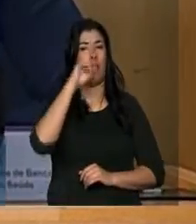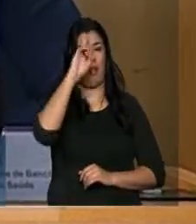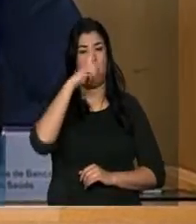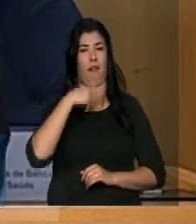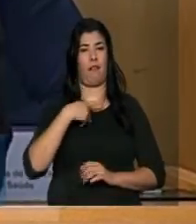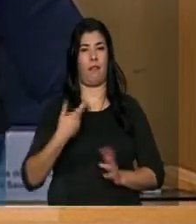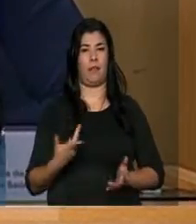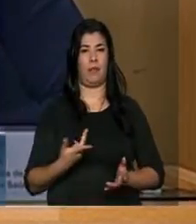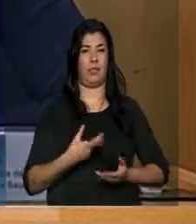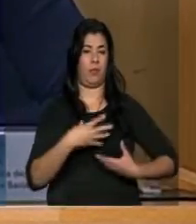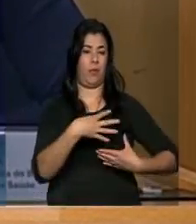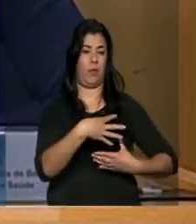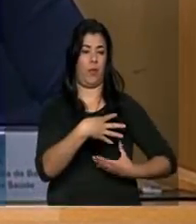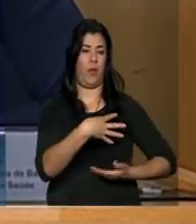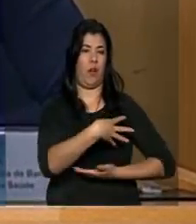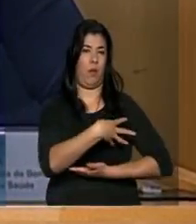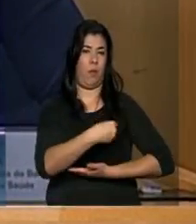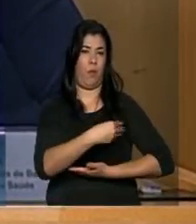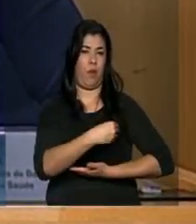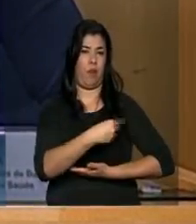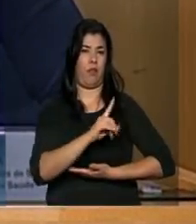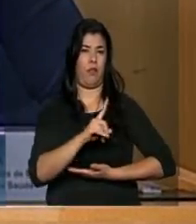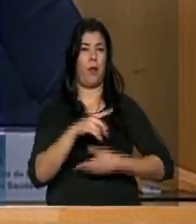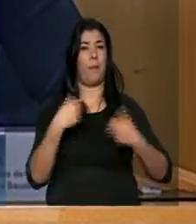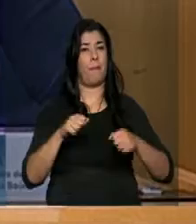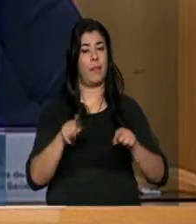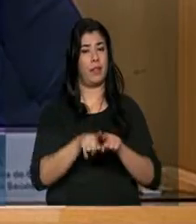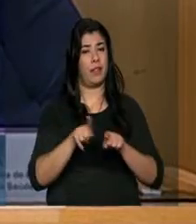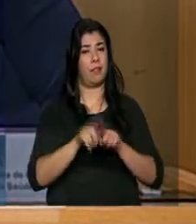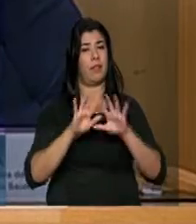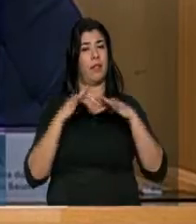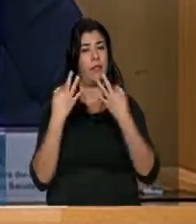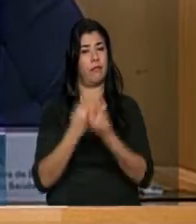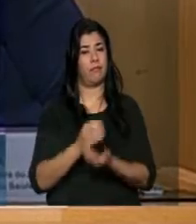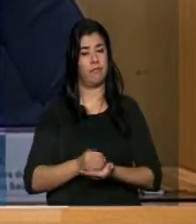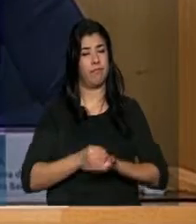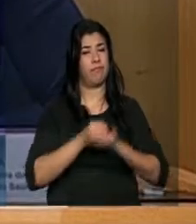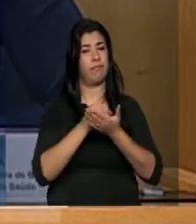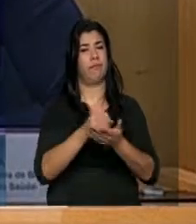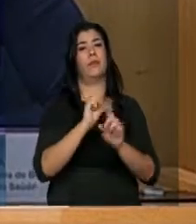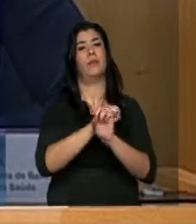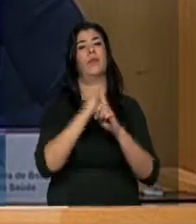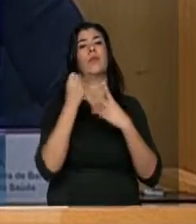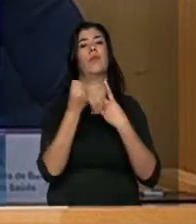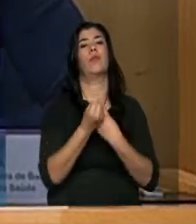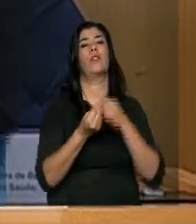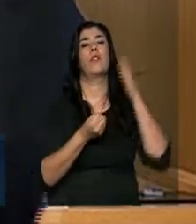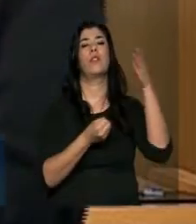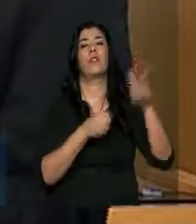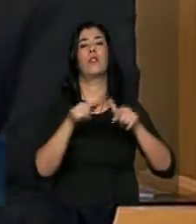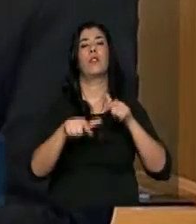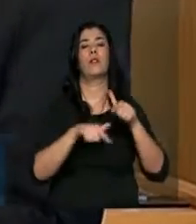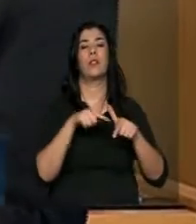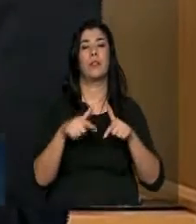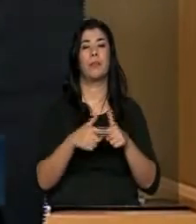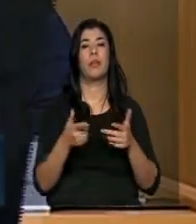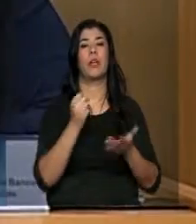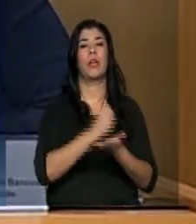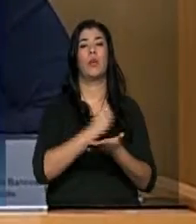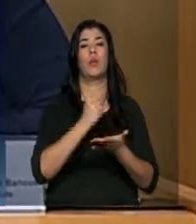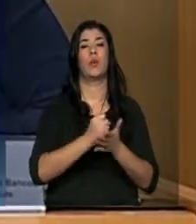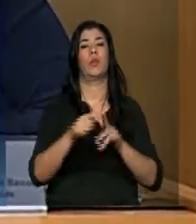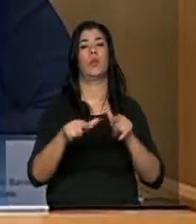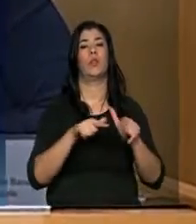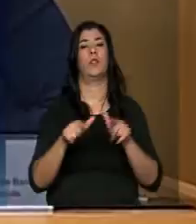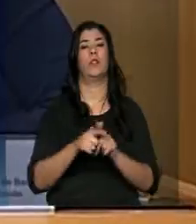Depende do apoio que ela vai ter da família, da sociedade, né, do local de trabalho dela, do empregador dela